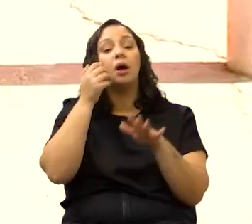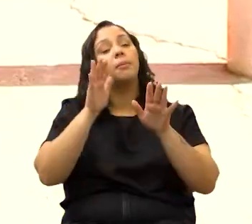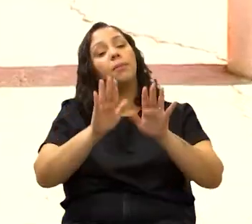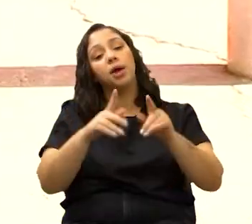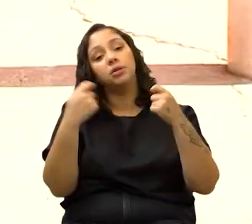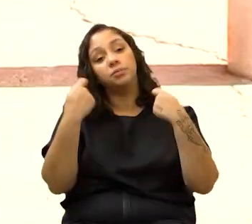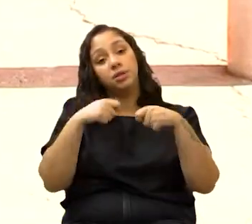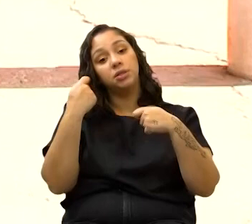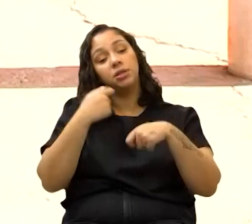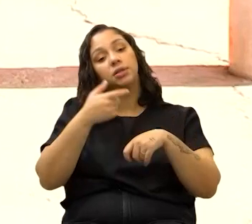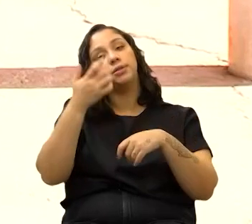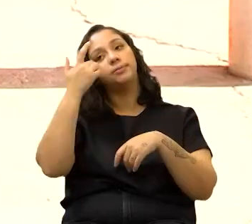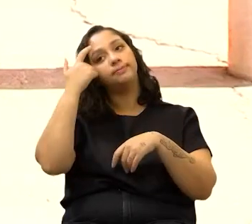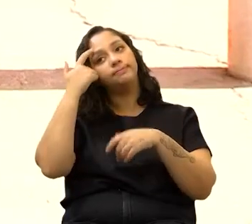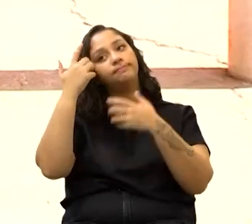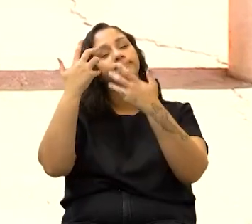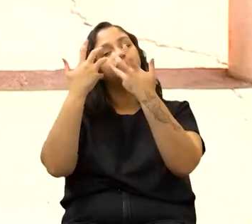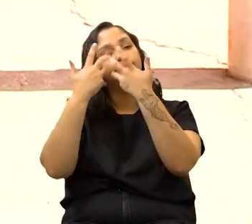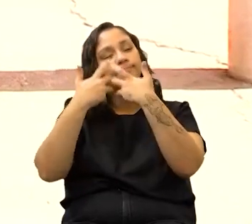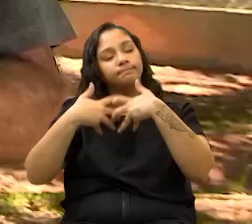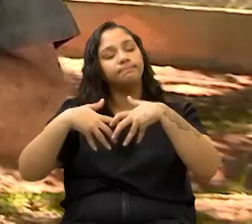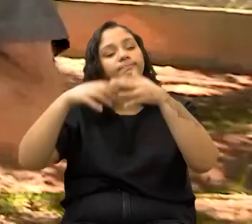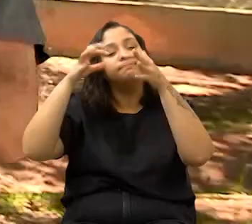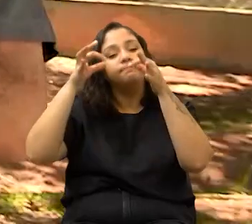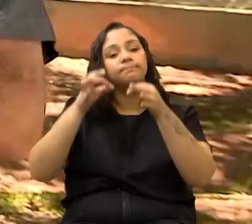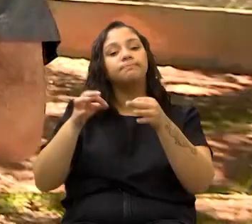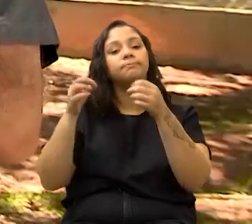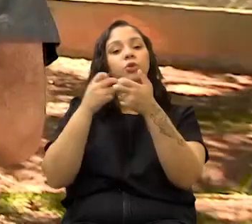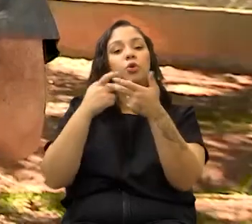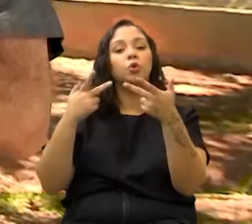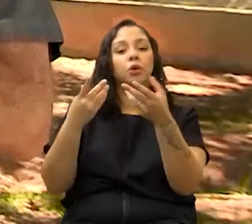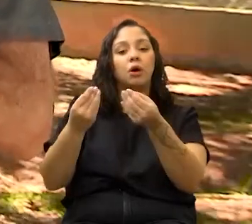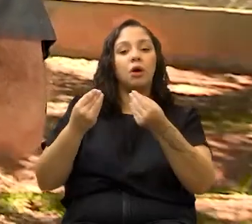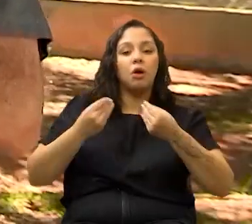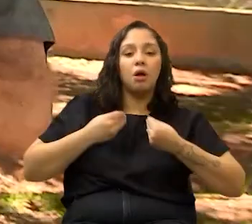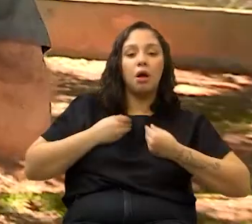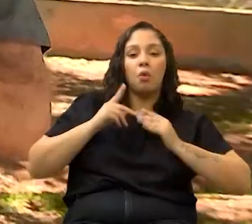por aí para ser adotado. Mas você precisa pensar